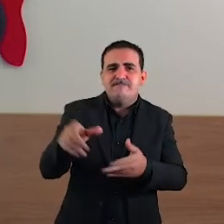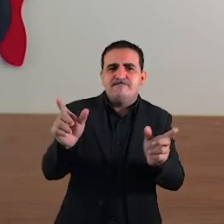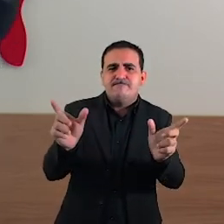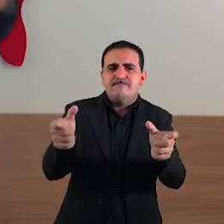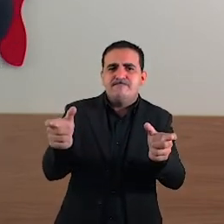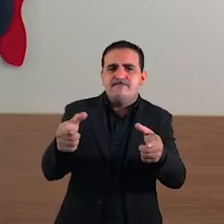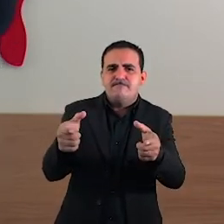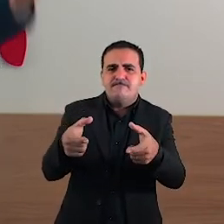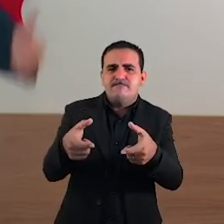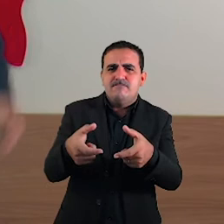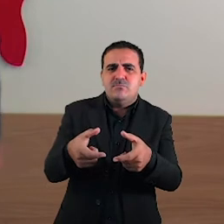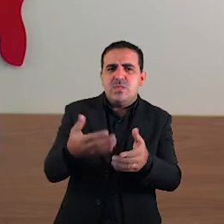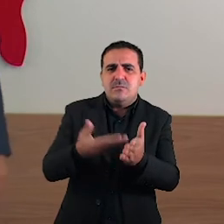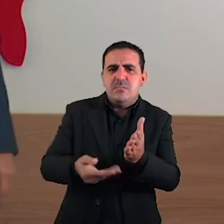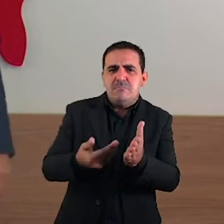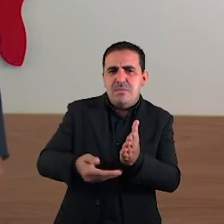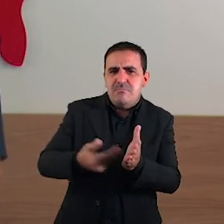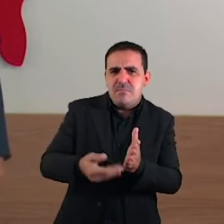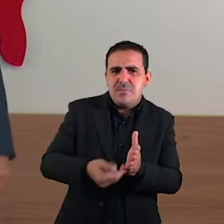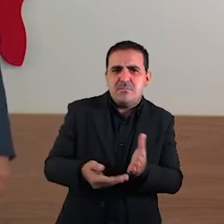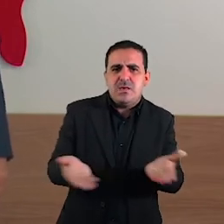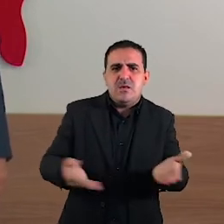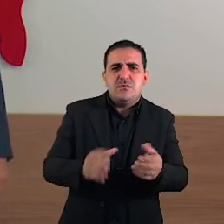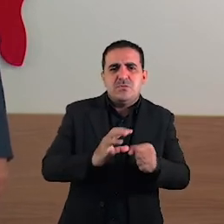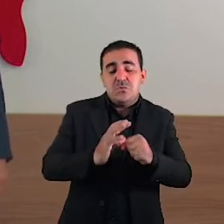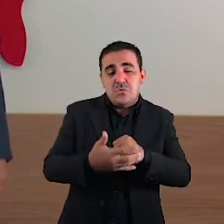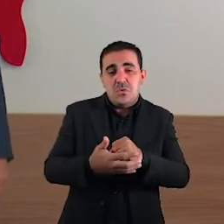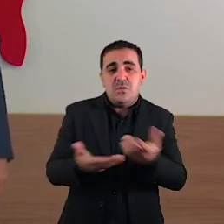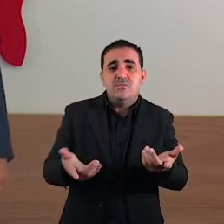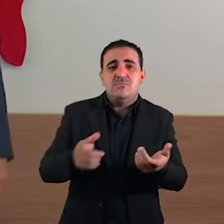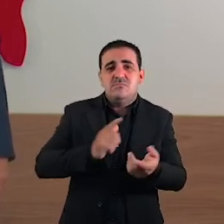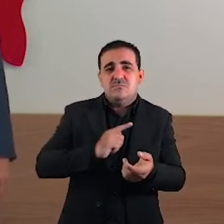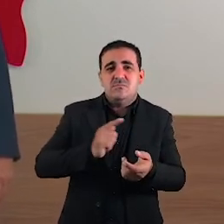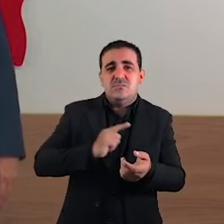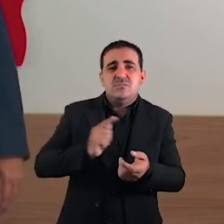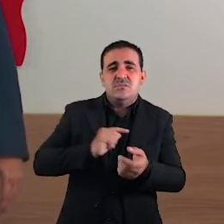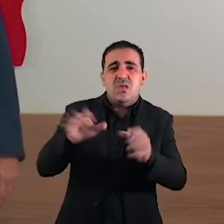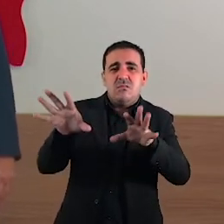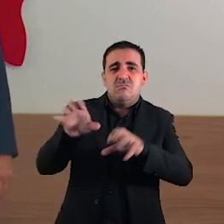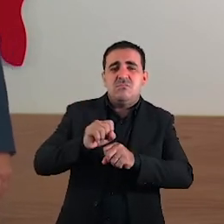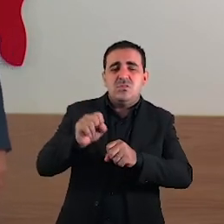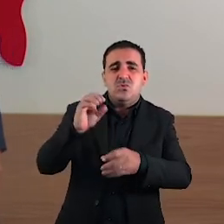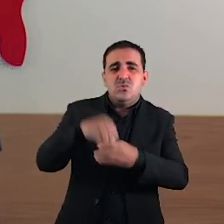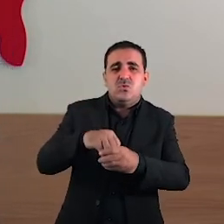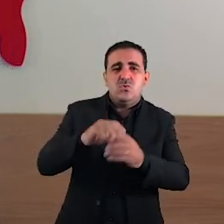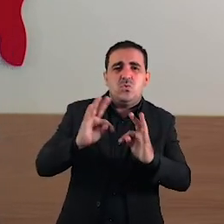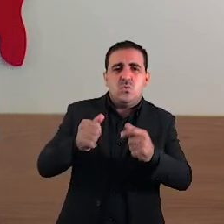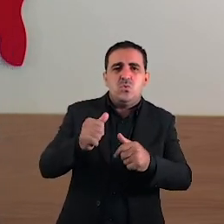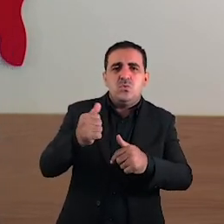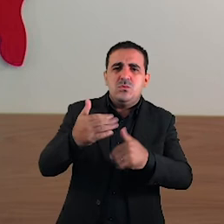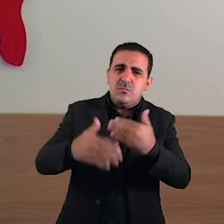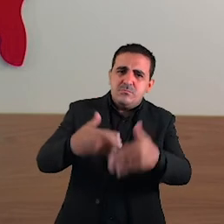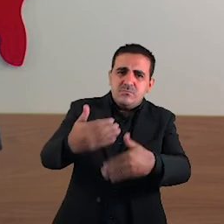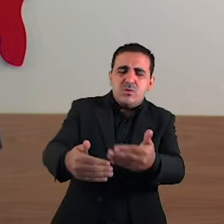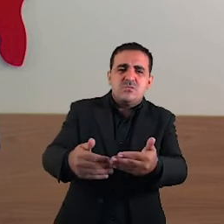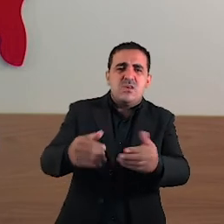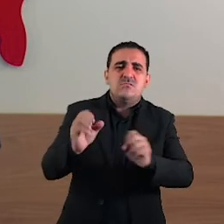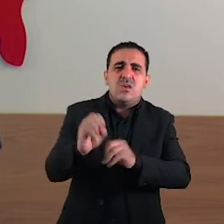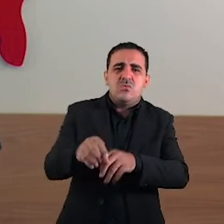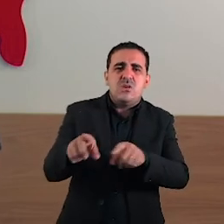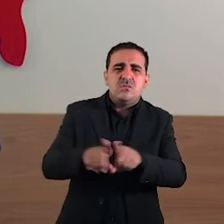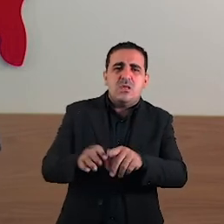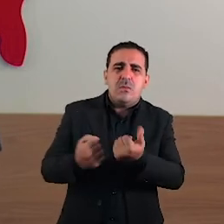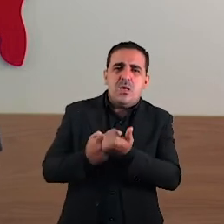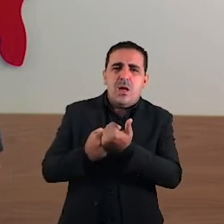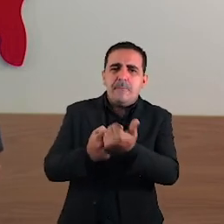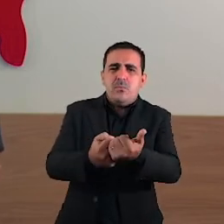reduzir os danos que a terrível quando a pandemia do coronavírus Tá certo e aprendizagem mediante